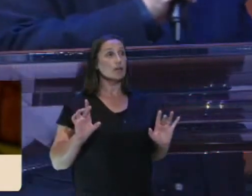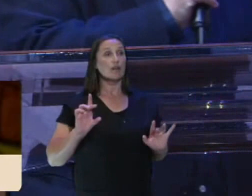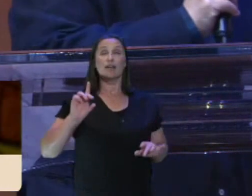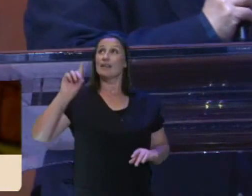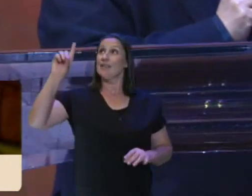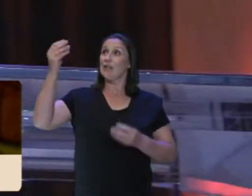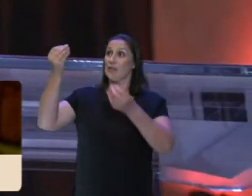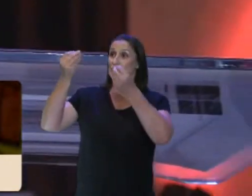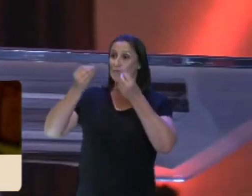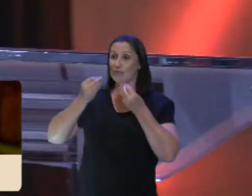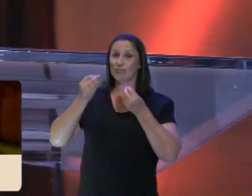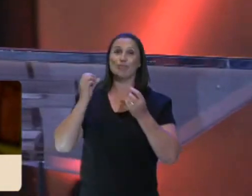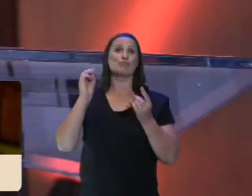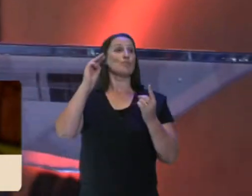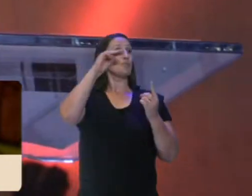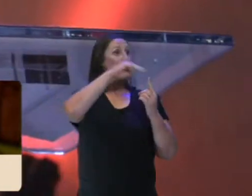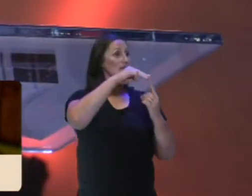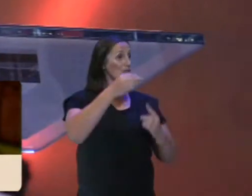uma nova missão,